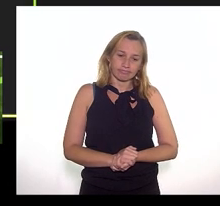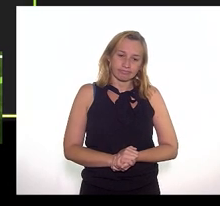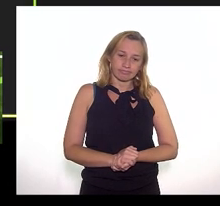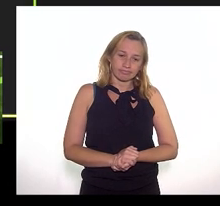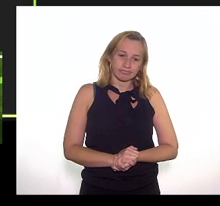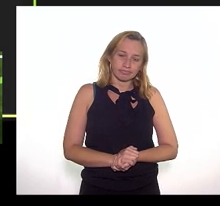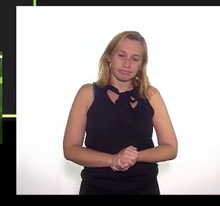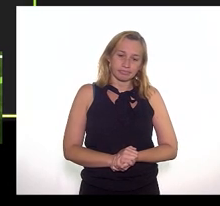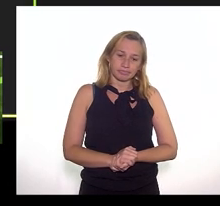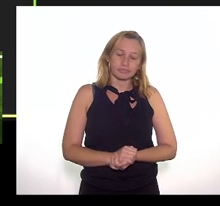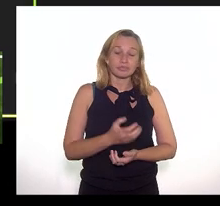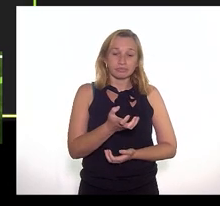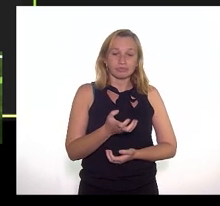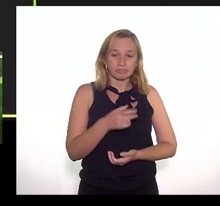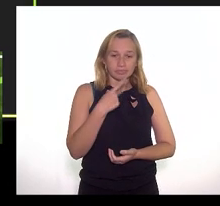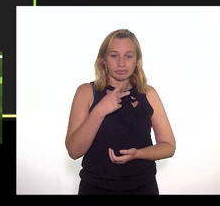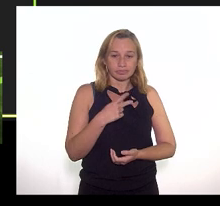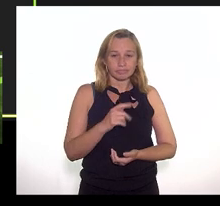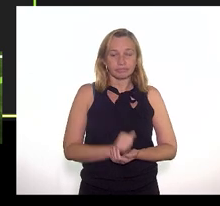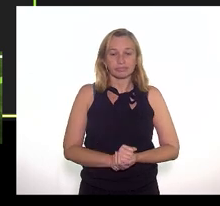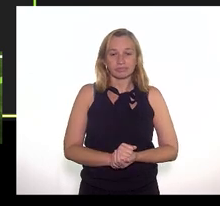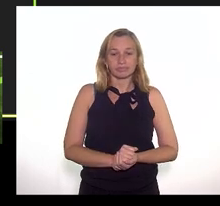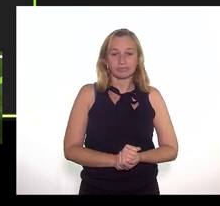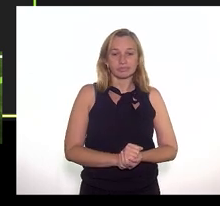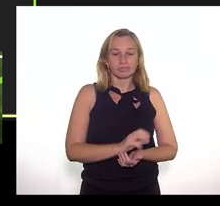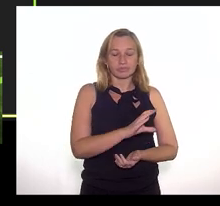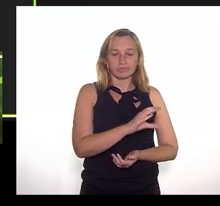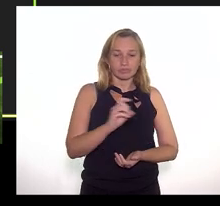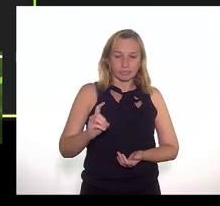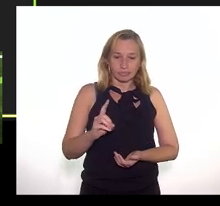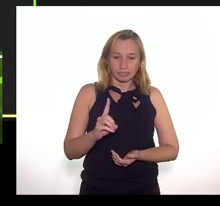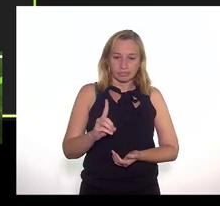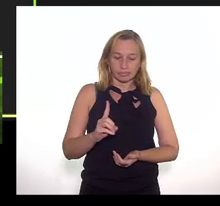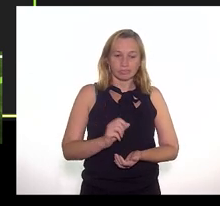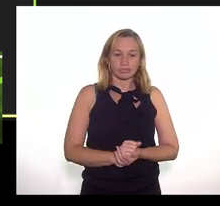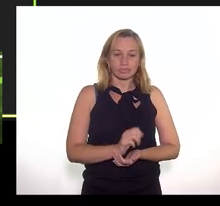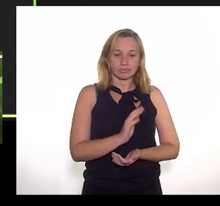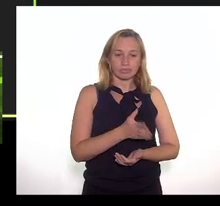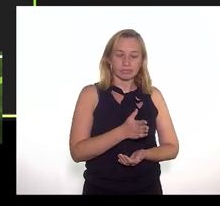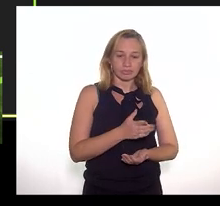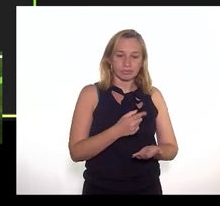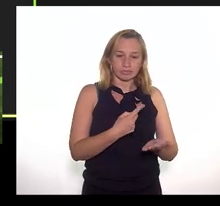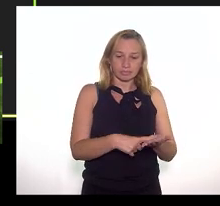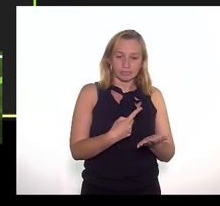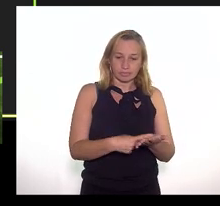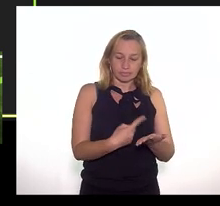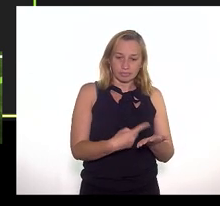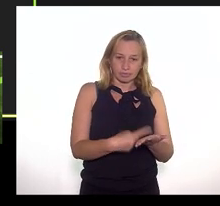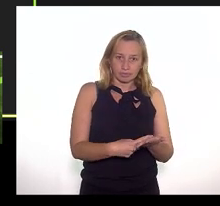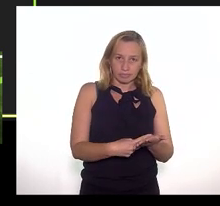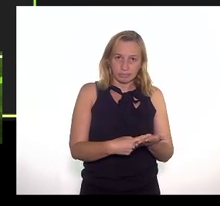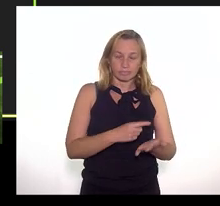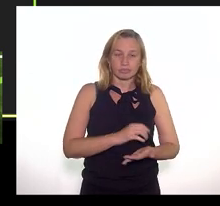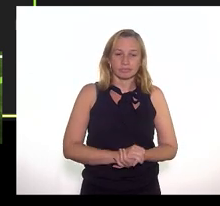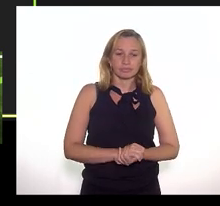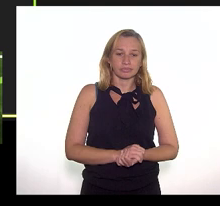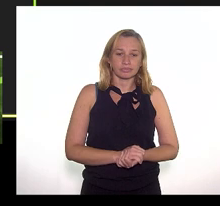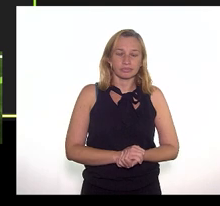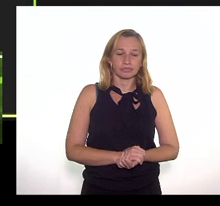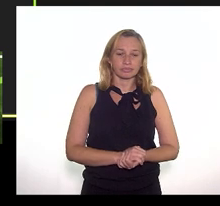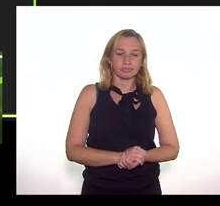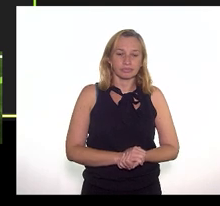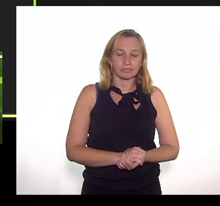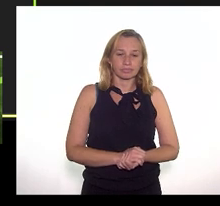que ela bate. O que eu quero dizer é que essa coordenadoria, assim que a gente marcar essa idade